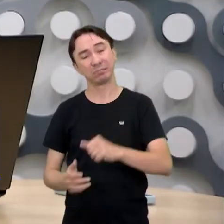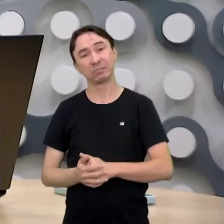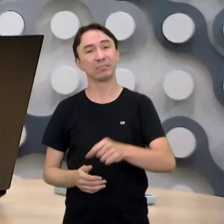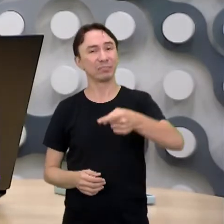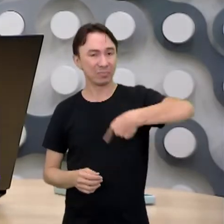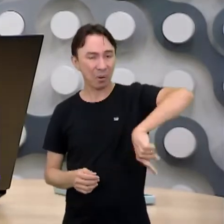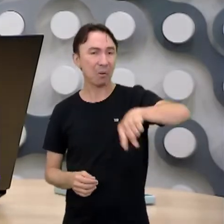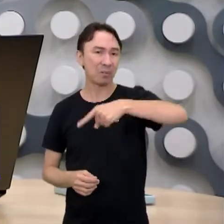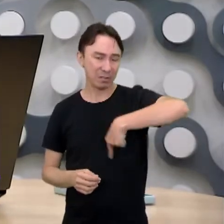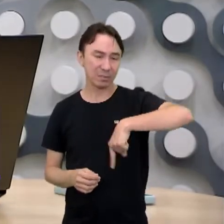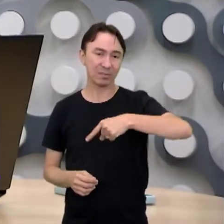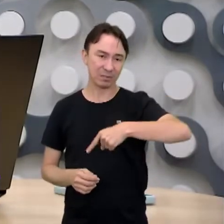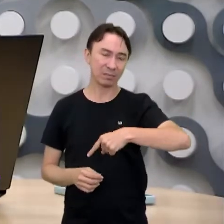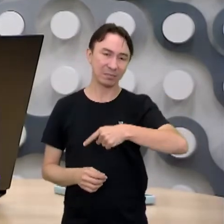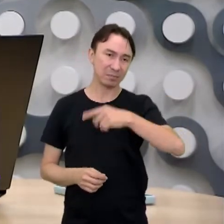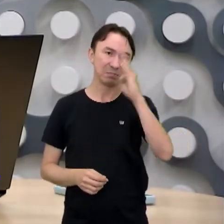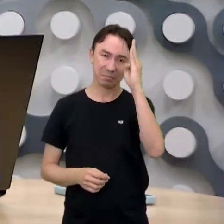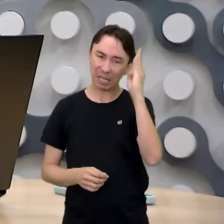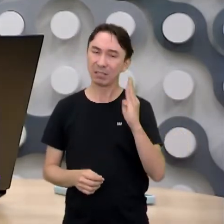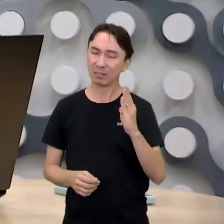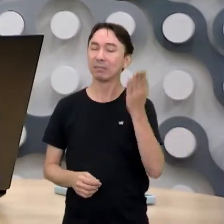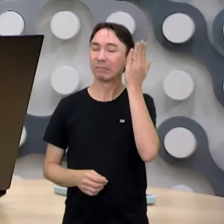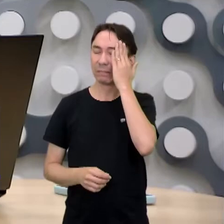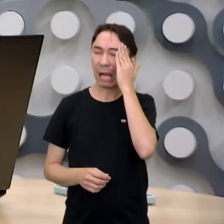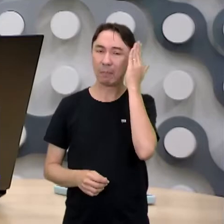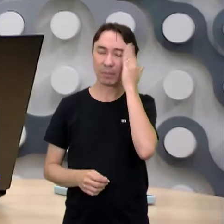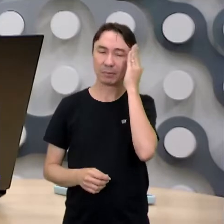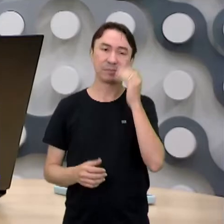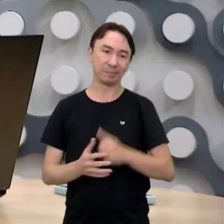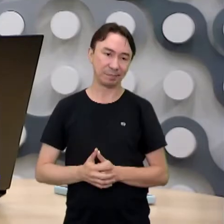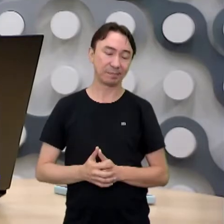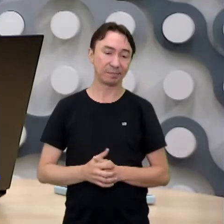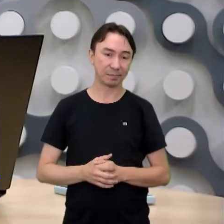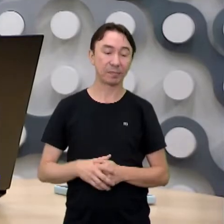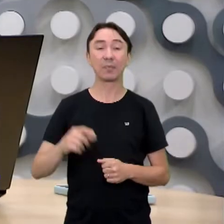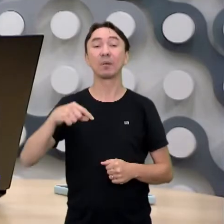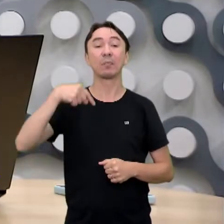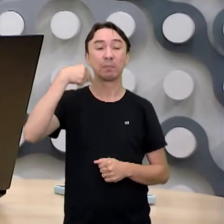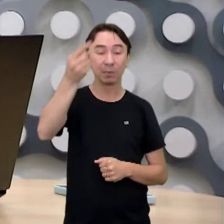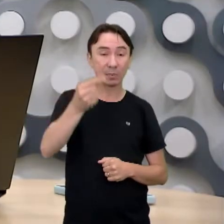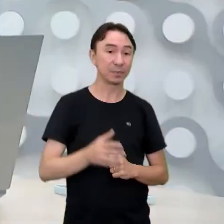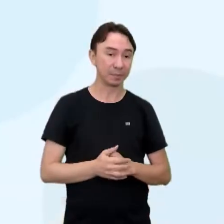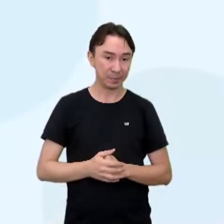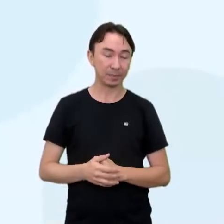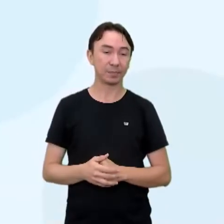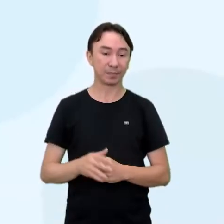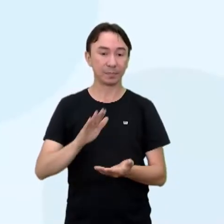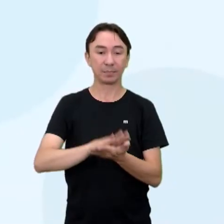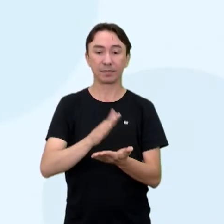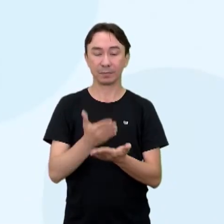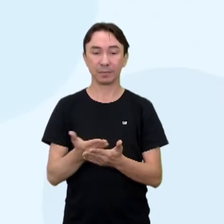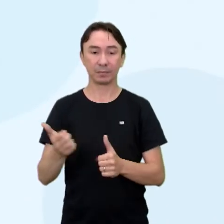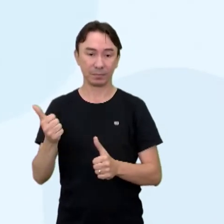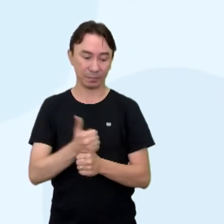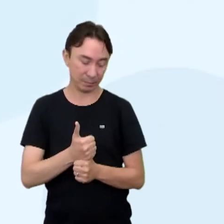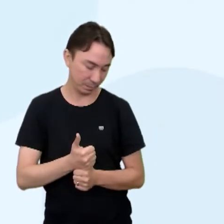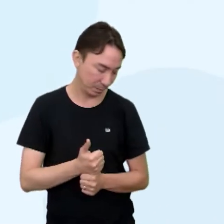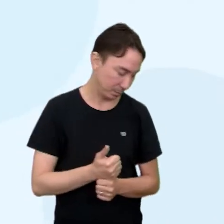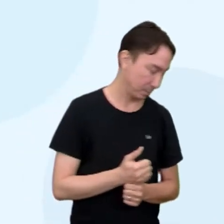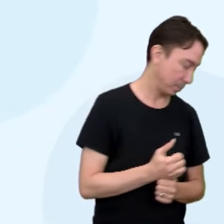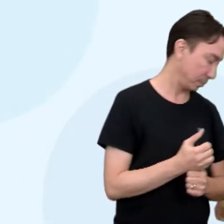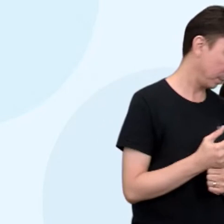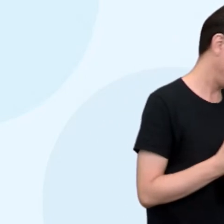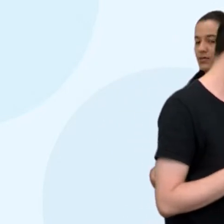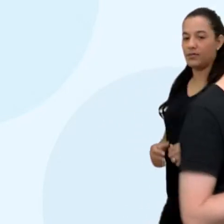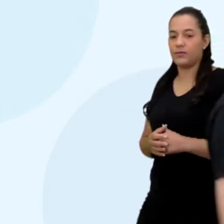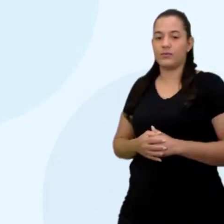brasileiros sabemos muito bem disso. Vamos lá para a próxima tela. Para pessoas com rendimento na população residente segundo